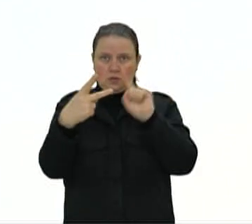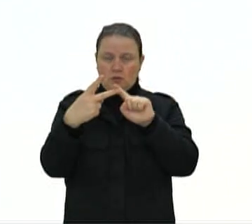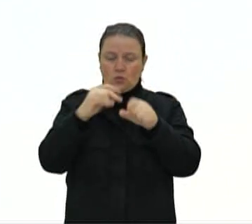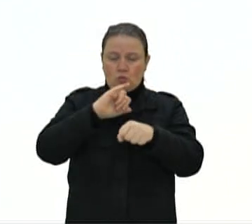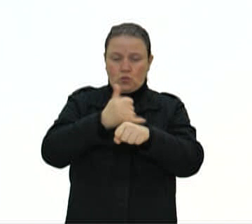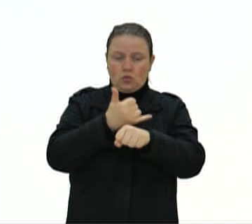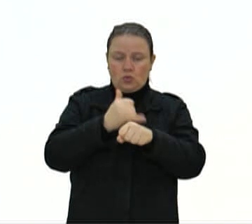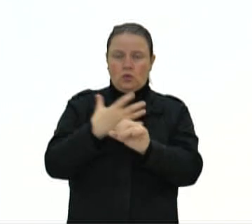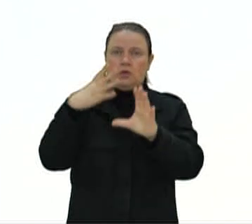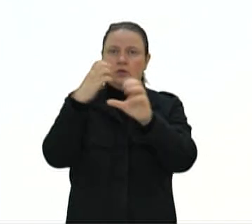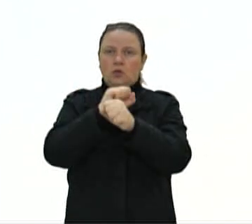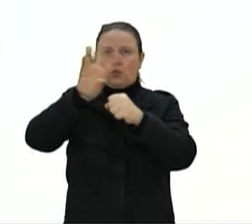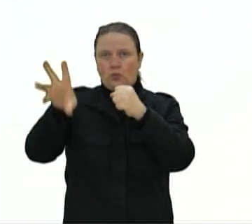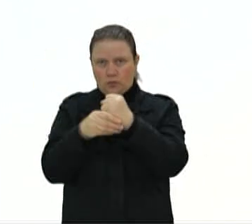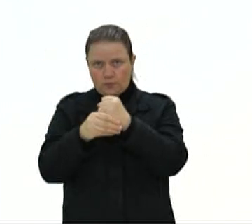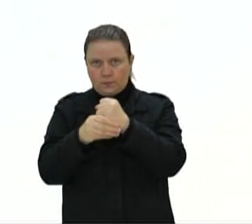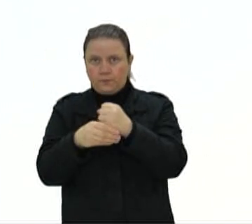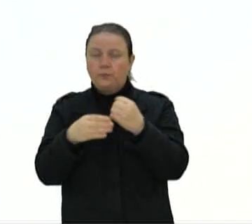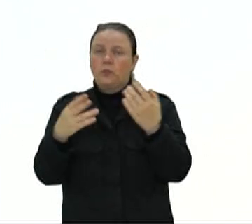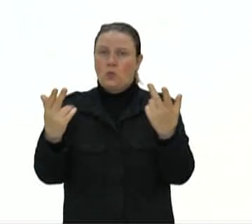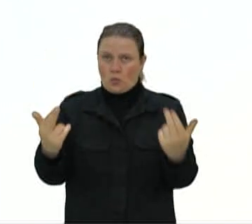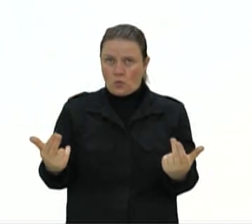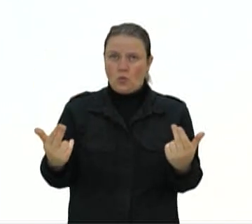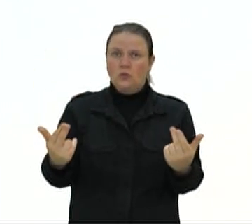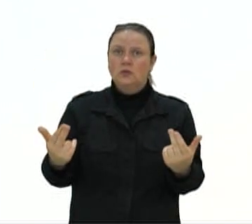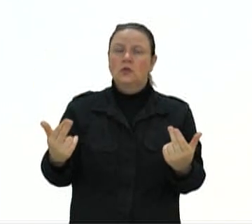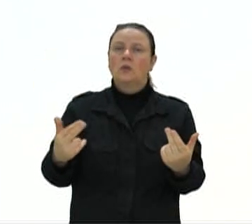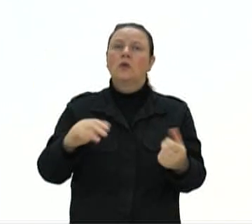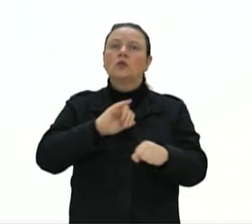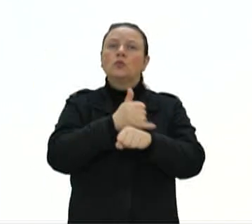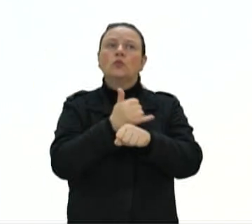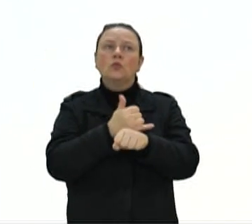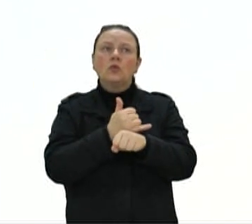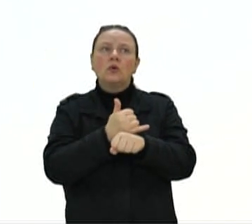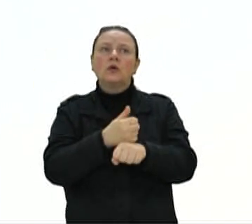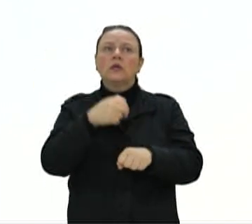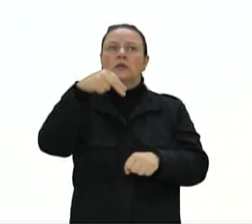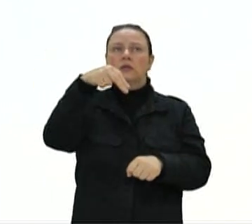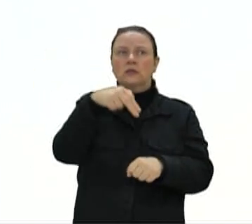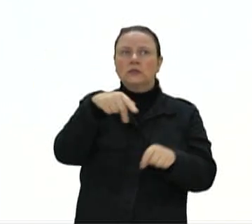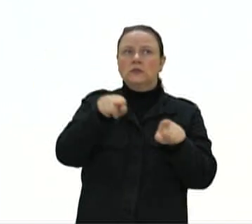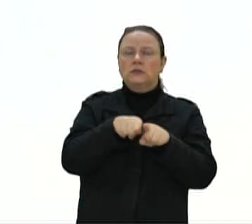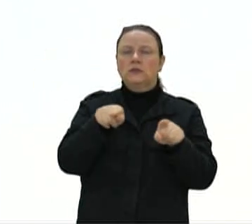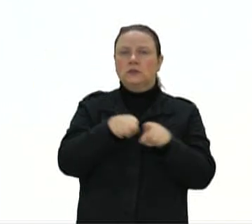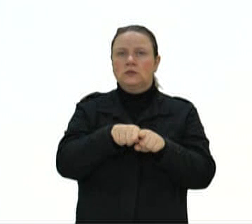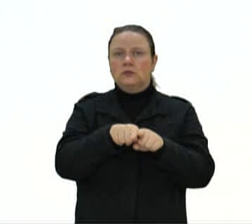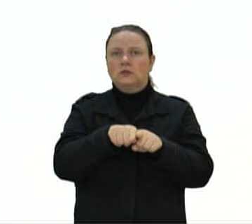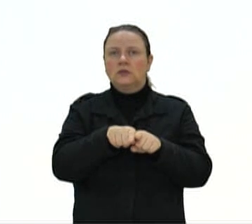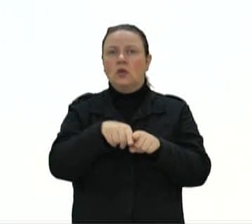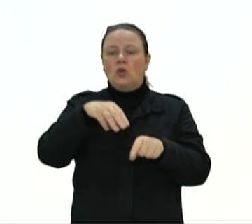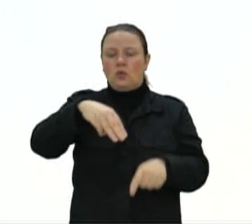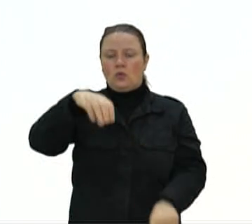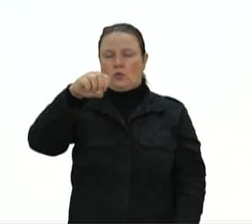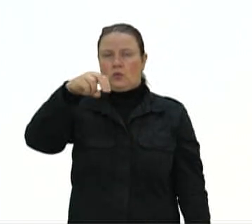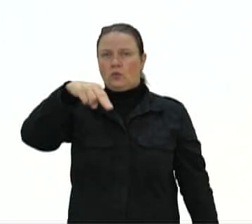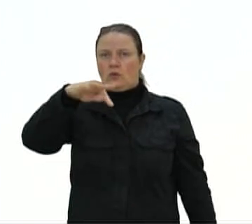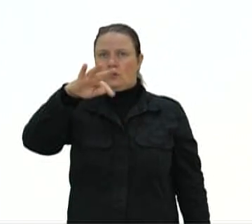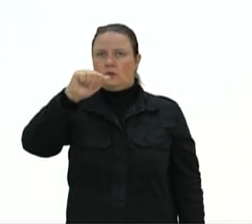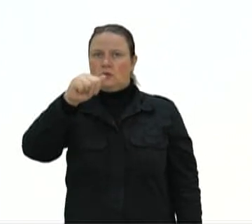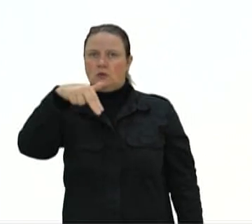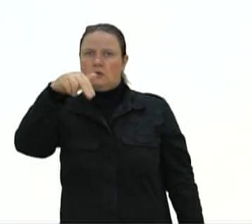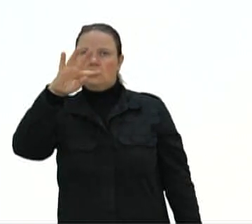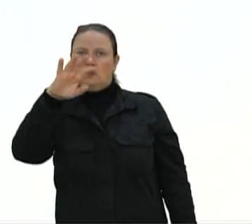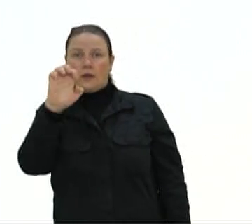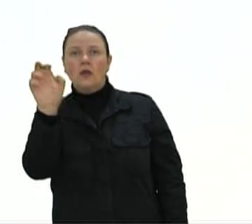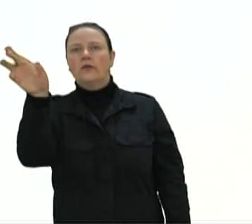composto. Ambos na mesma taxa de juros. M é dado em unidades monetárias. É o montante em reais.